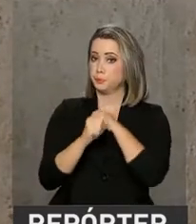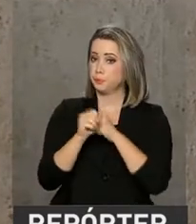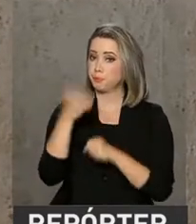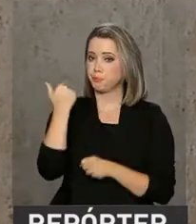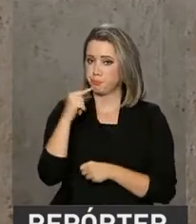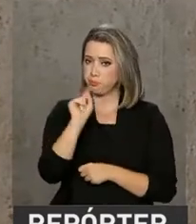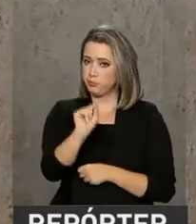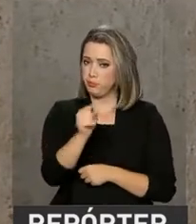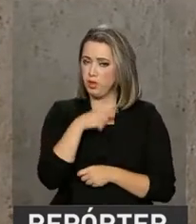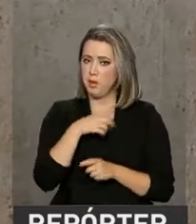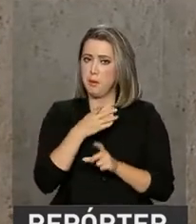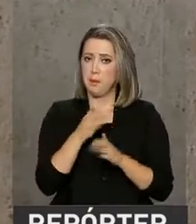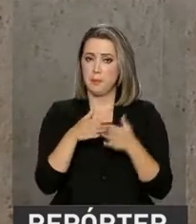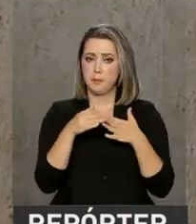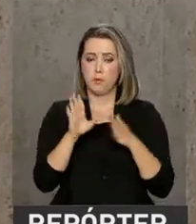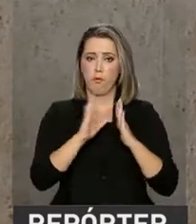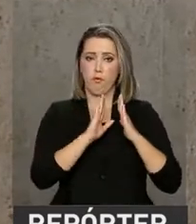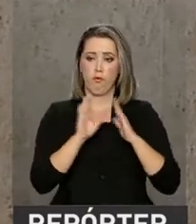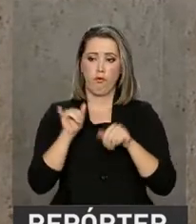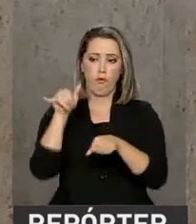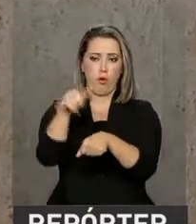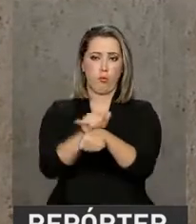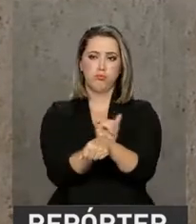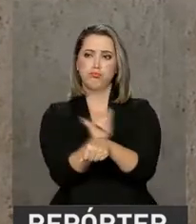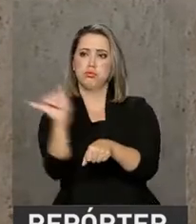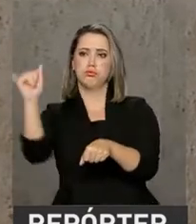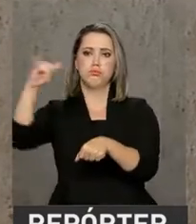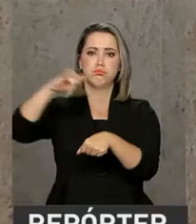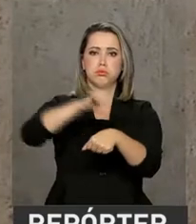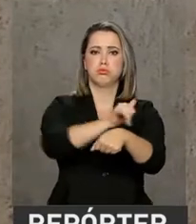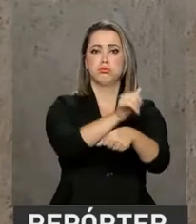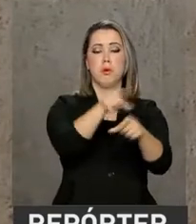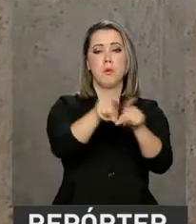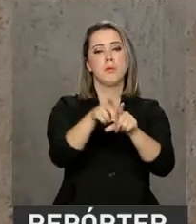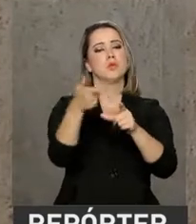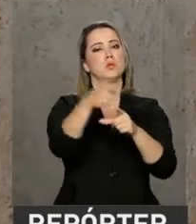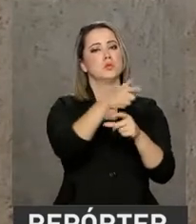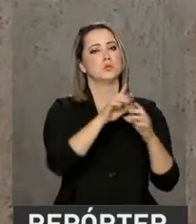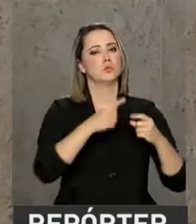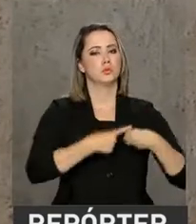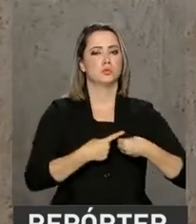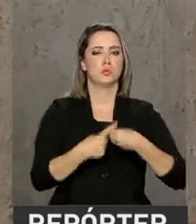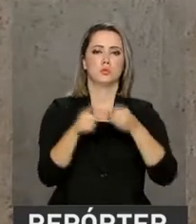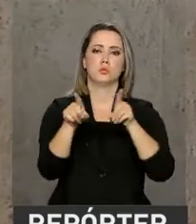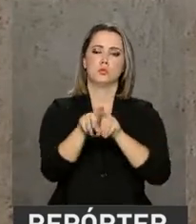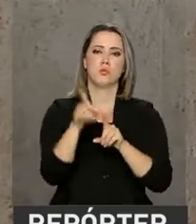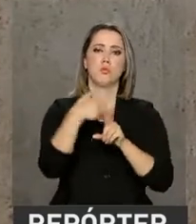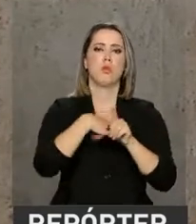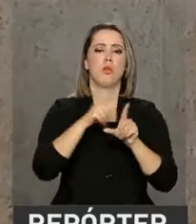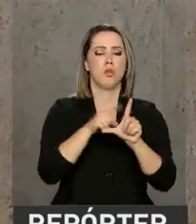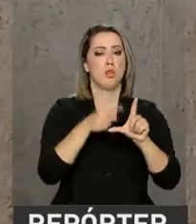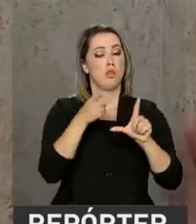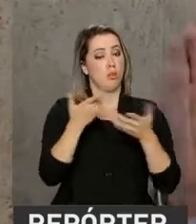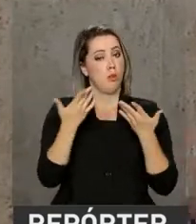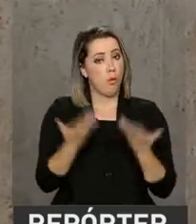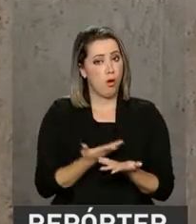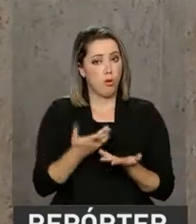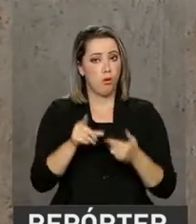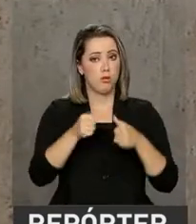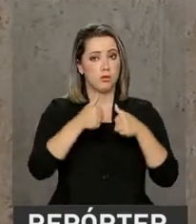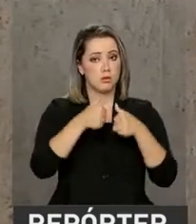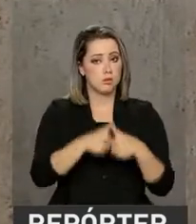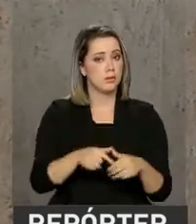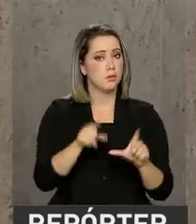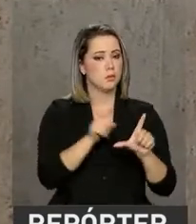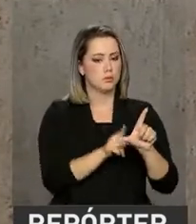por demanda de voos do méxico em abril o crescimento foi de 3,2 por cento que aponta aumento da tendência de crescimento